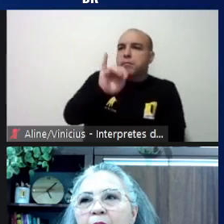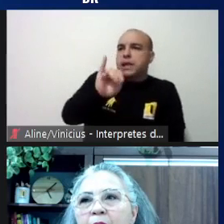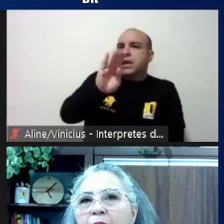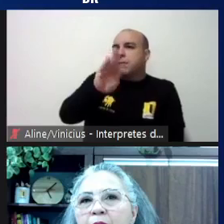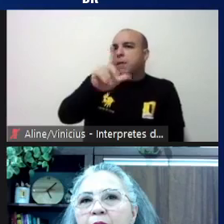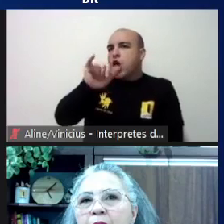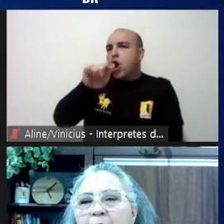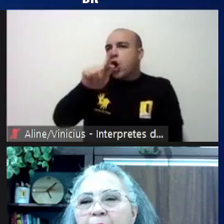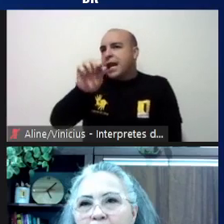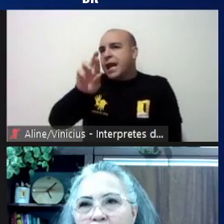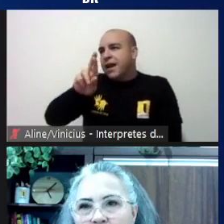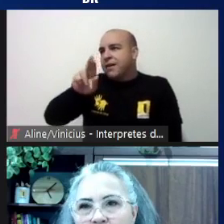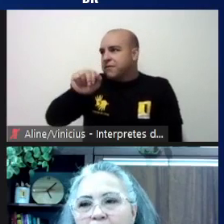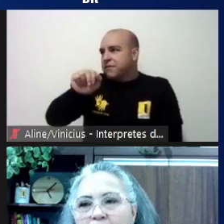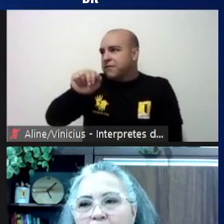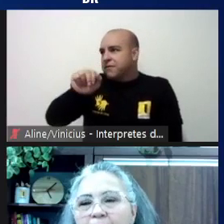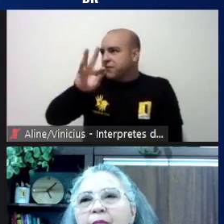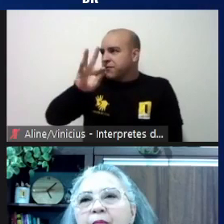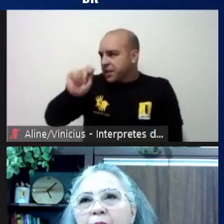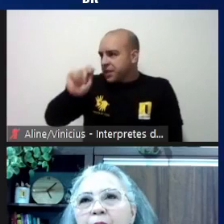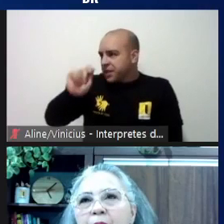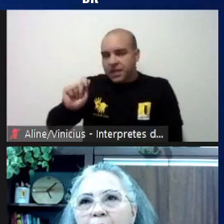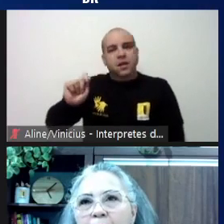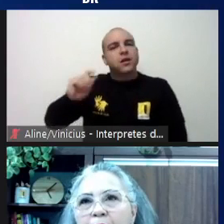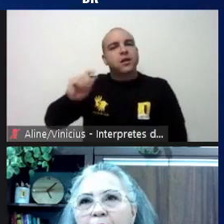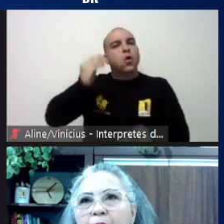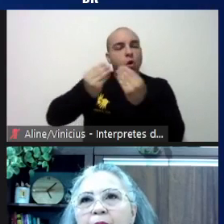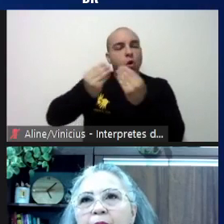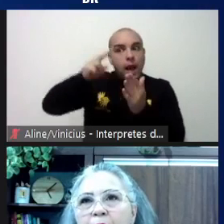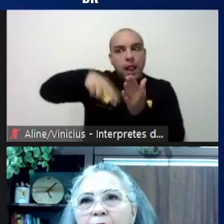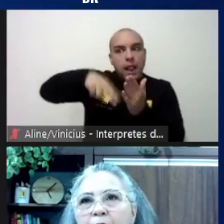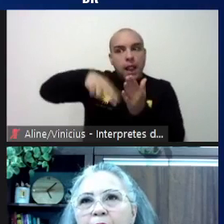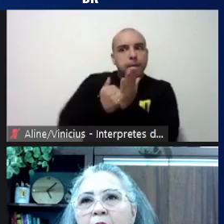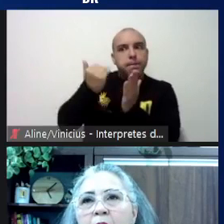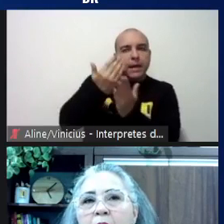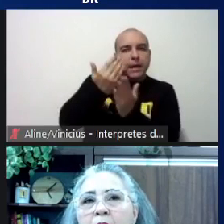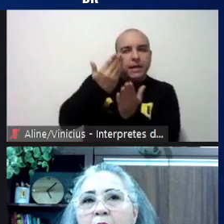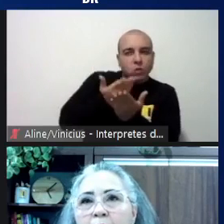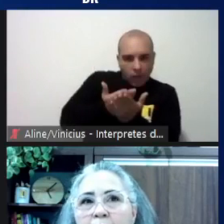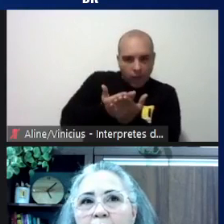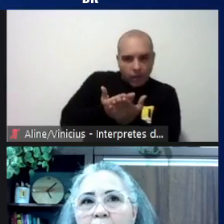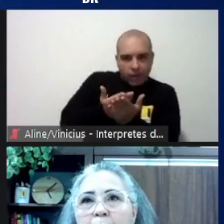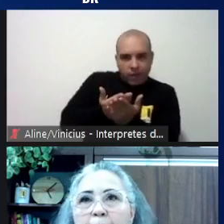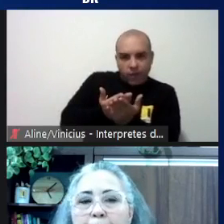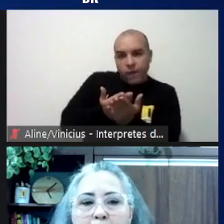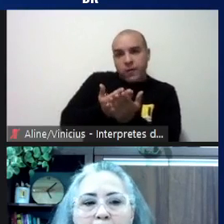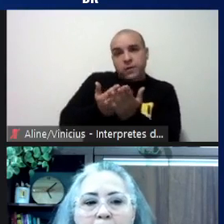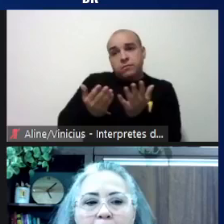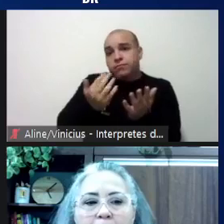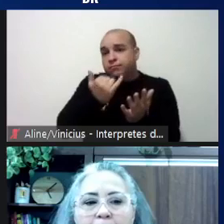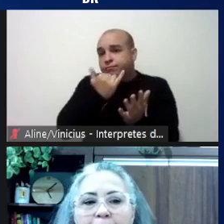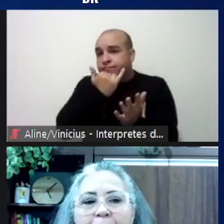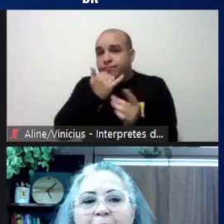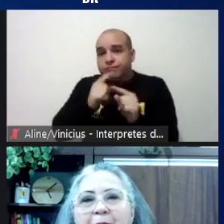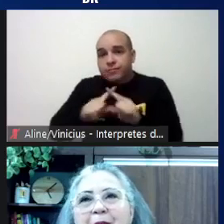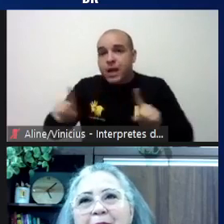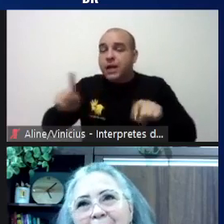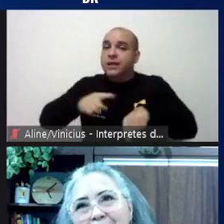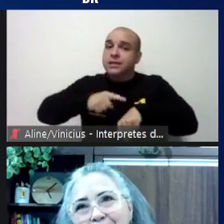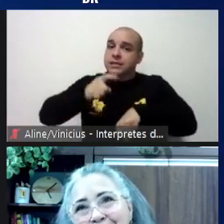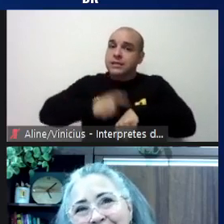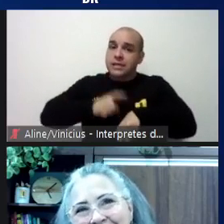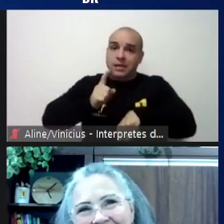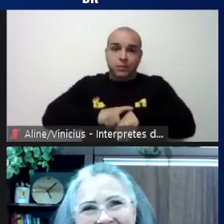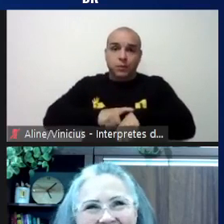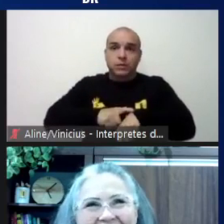a gente pudesse saber, conhecer mais ainda essa temática. Não sei se a gente vai ter tempo para tudo isso, já